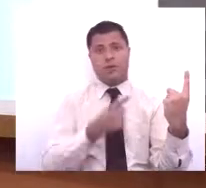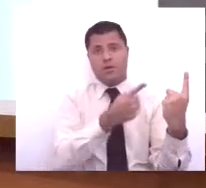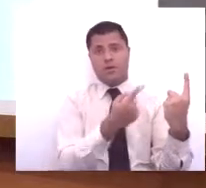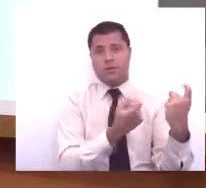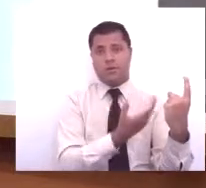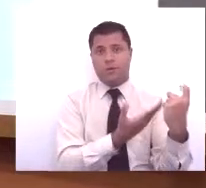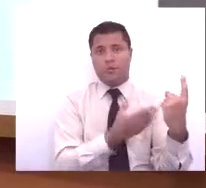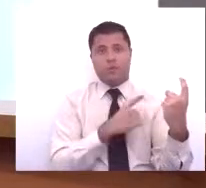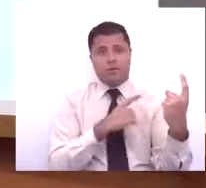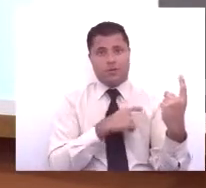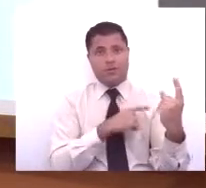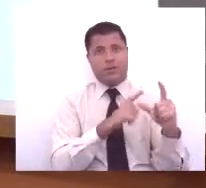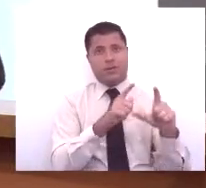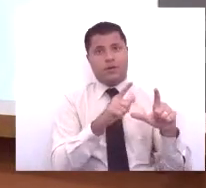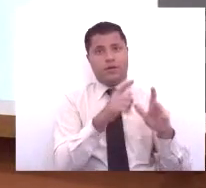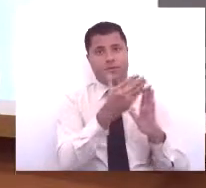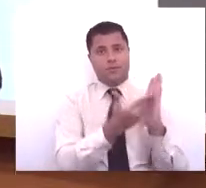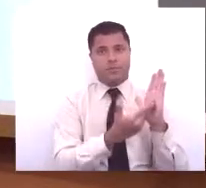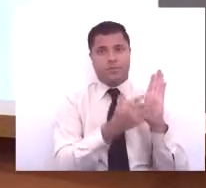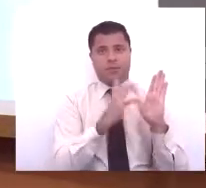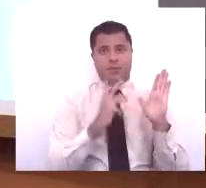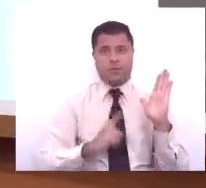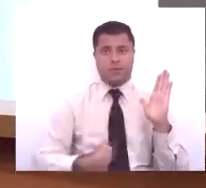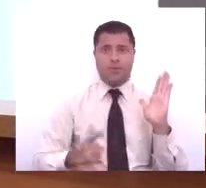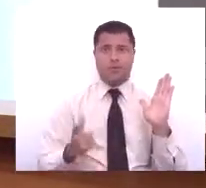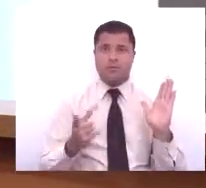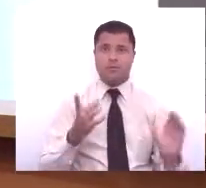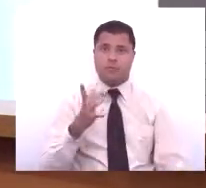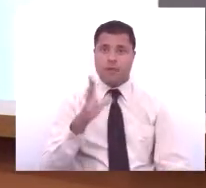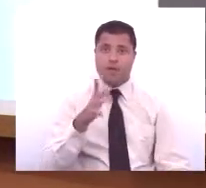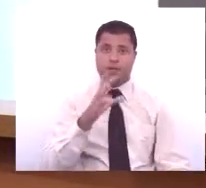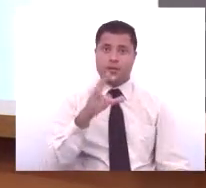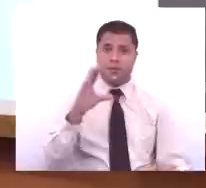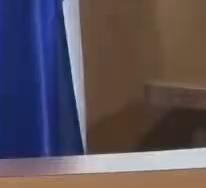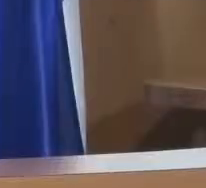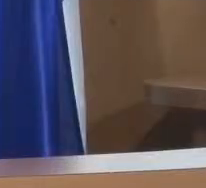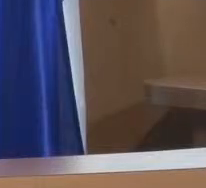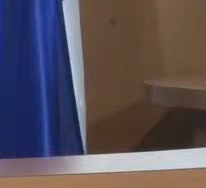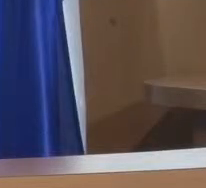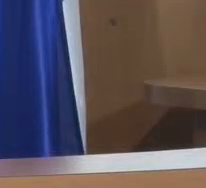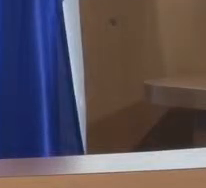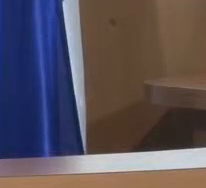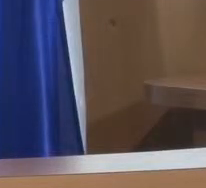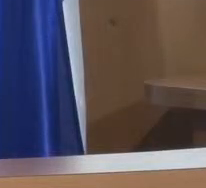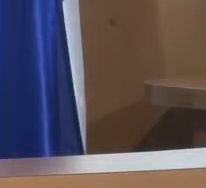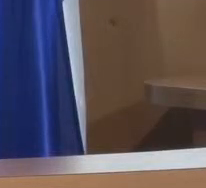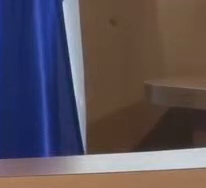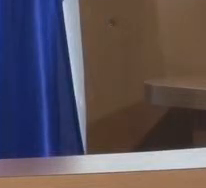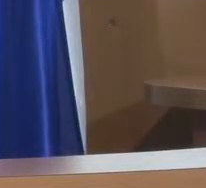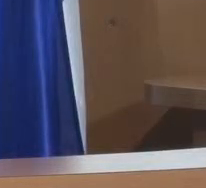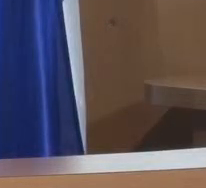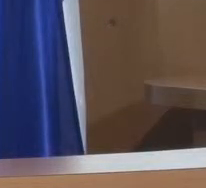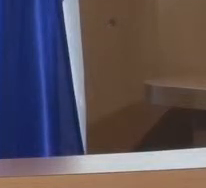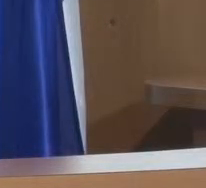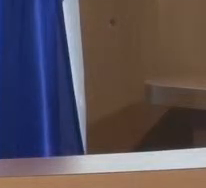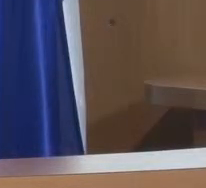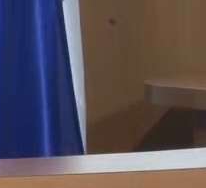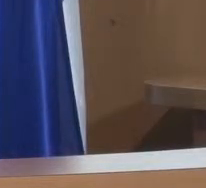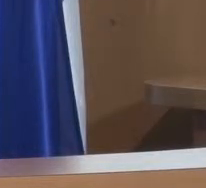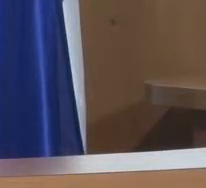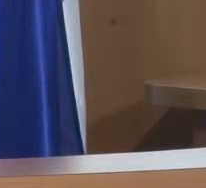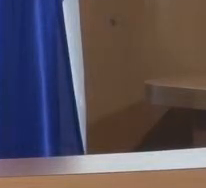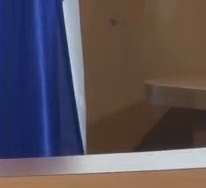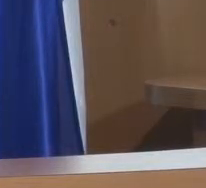infelizmente, 2 dias antes das eleições, à noite. eleito deputado estadual com quase